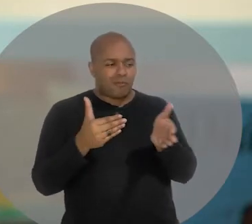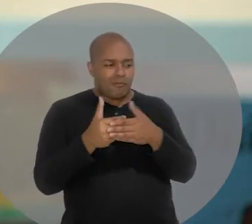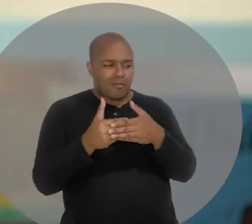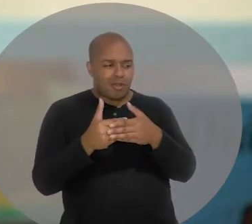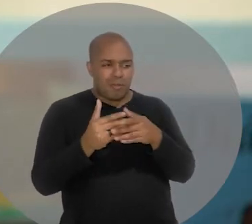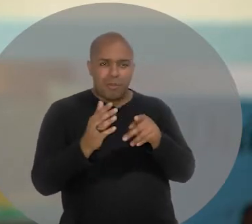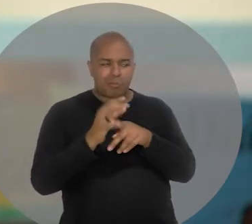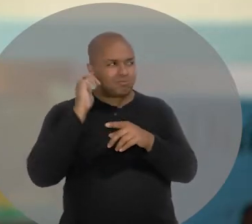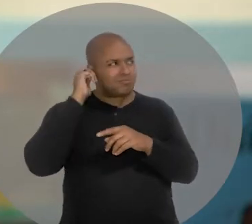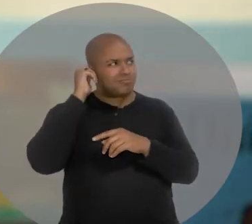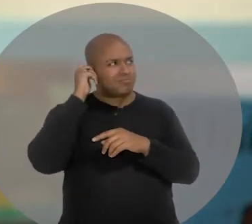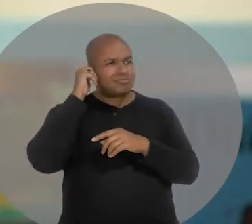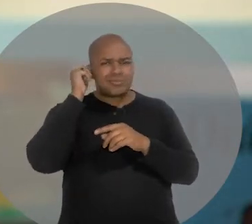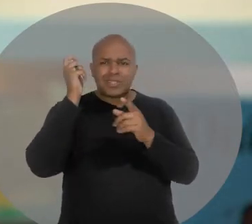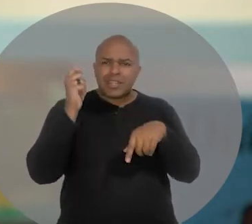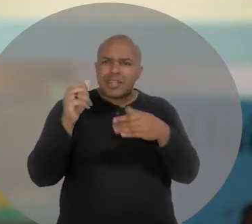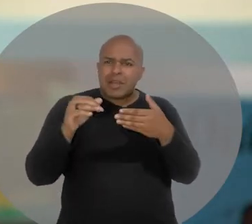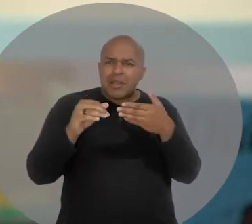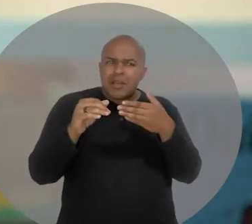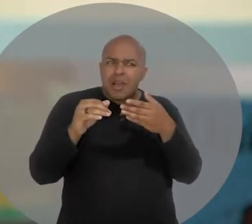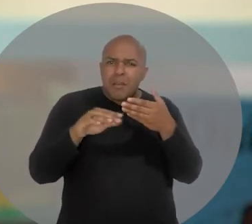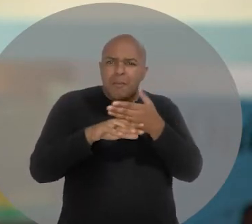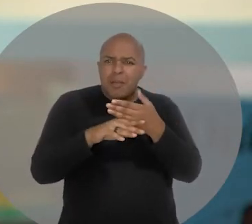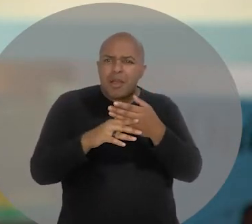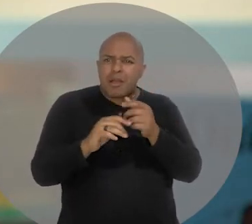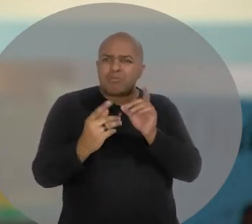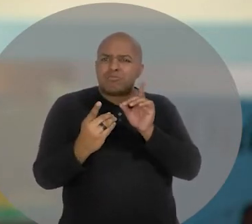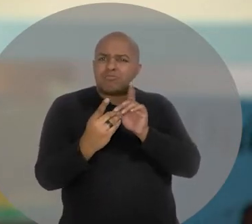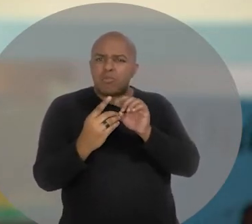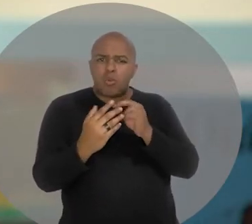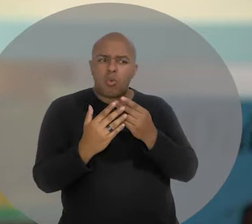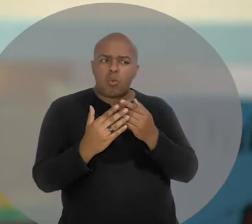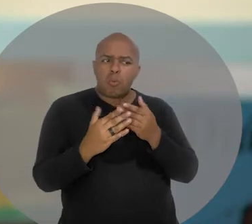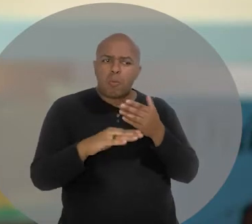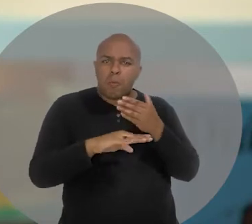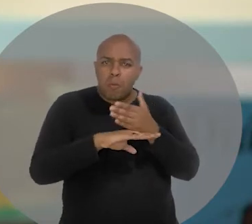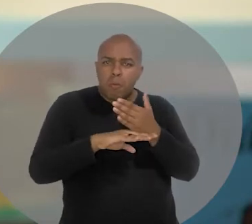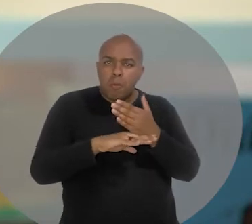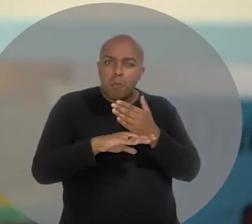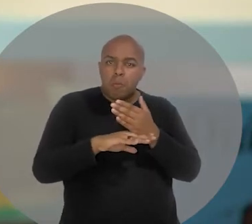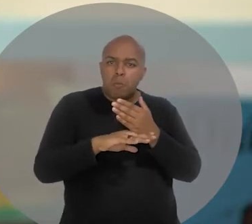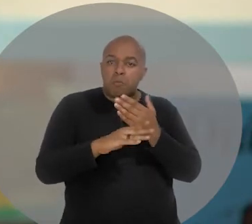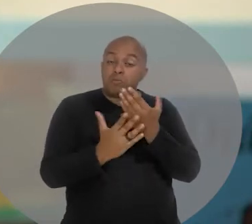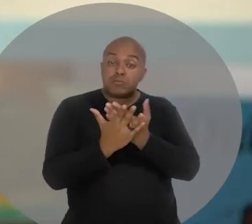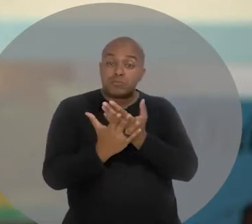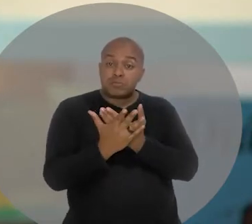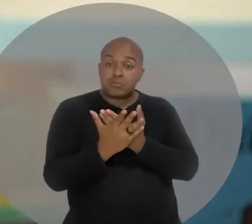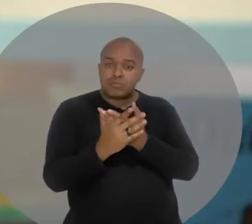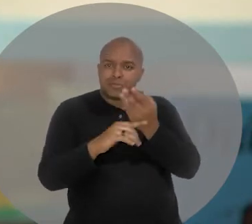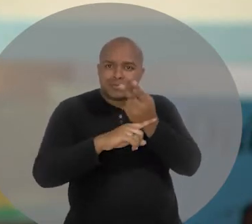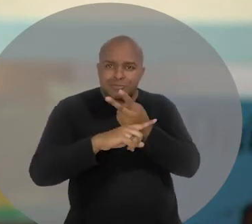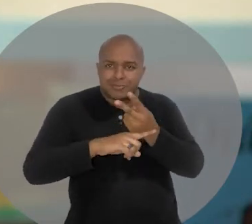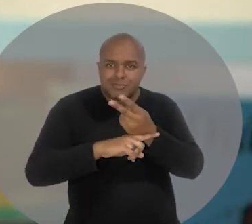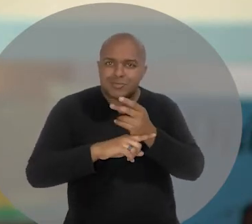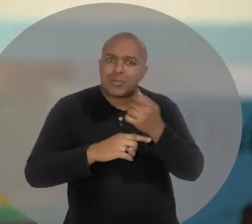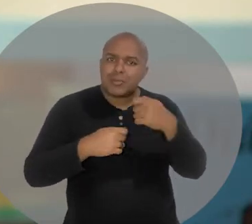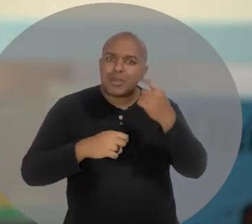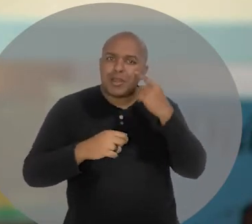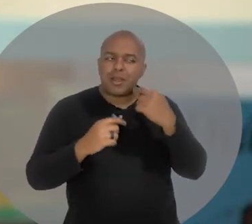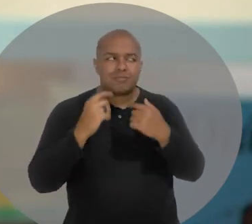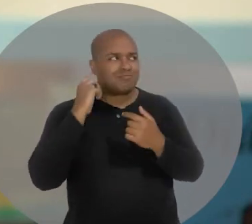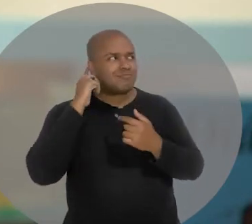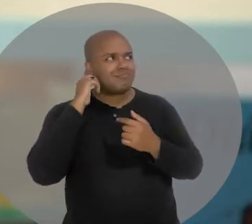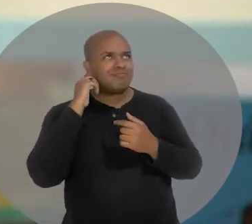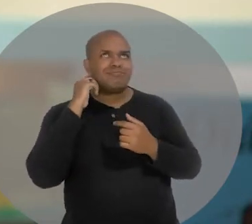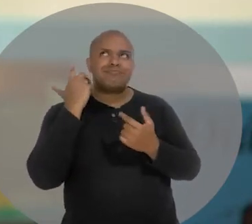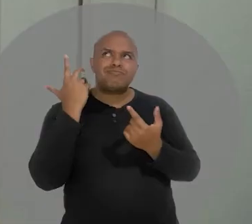está envolvido com o atendimento ou envolvido com o estudo, com a pesquisa. Tem que estar, todo mundo